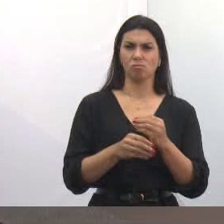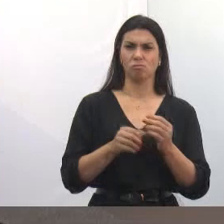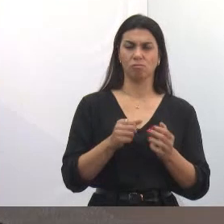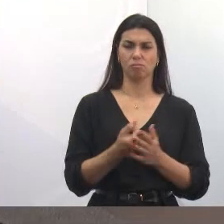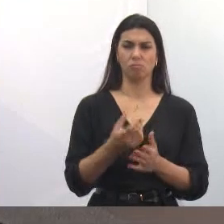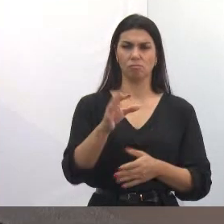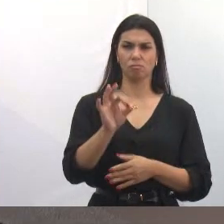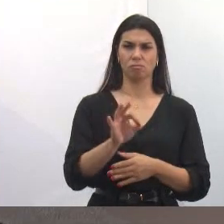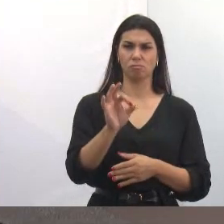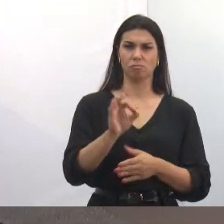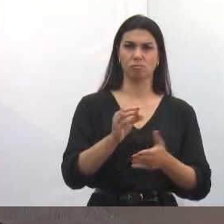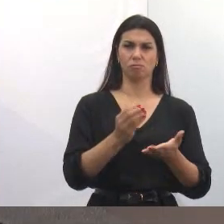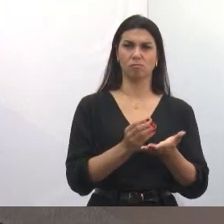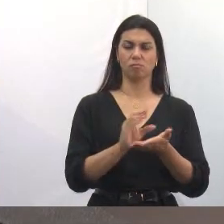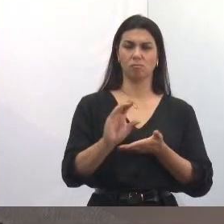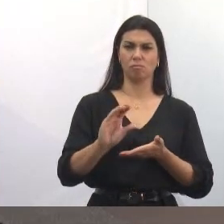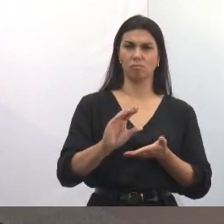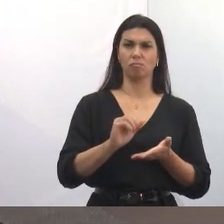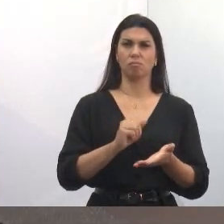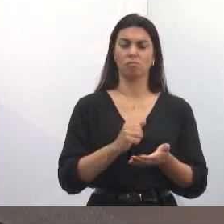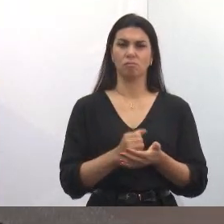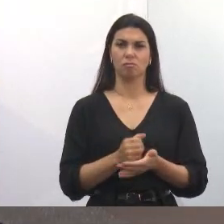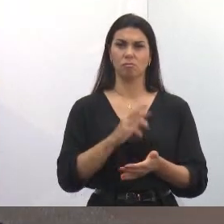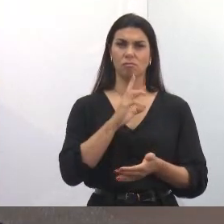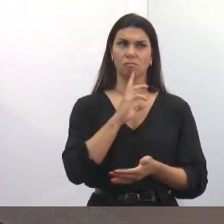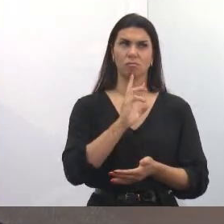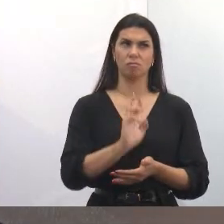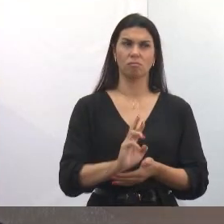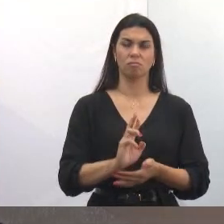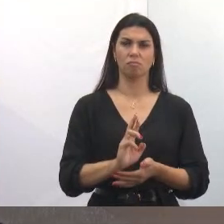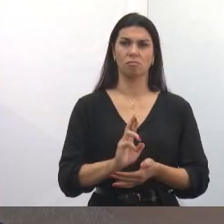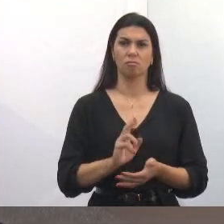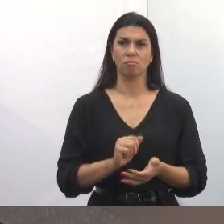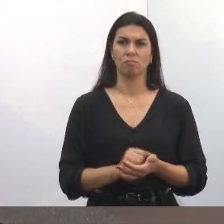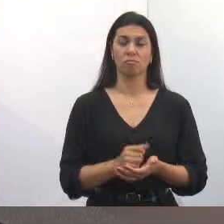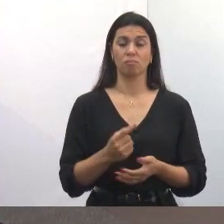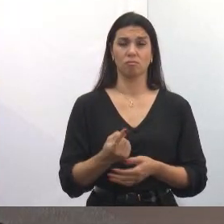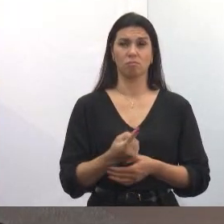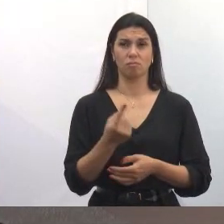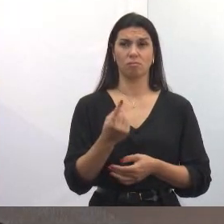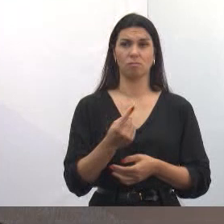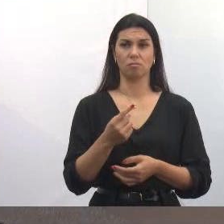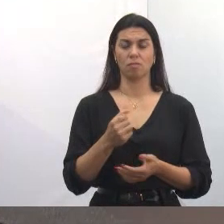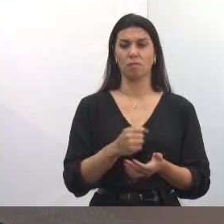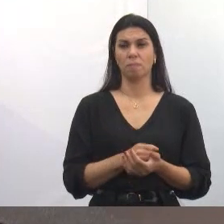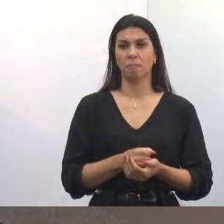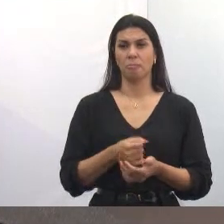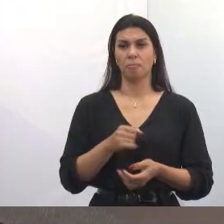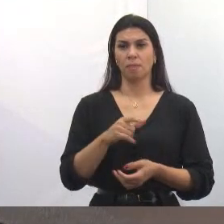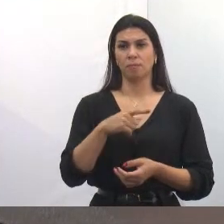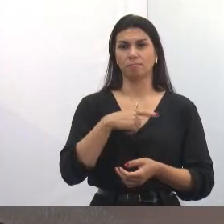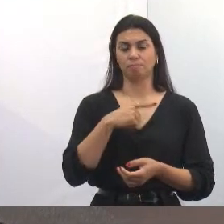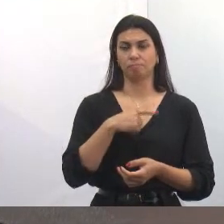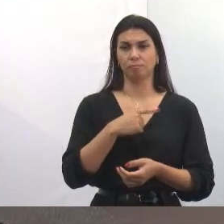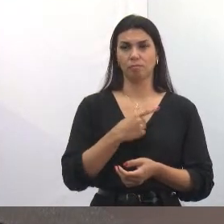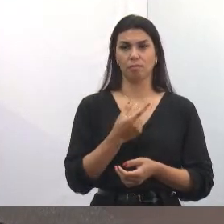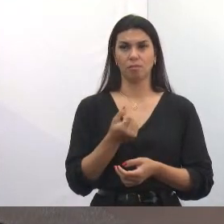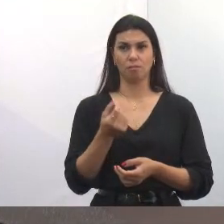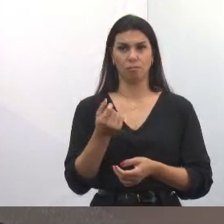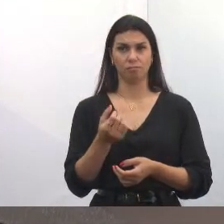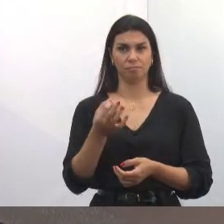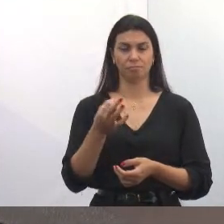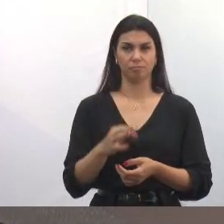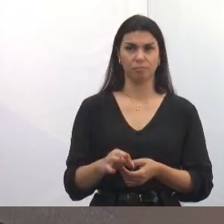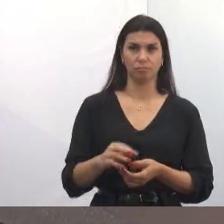de repasses descrito a resposta, na resposta 1. Existindo os valores fixo